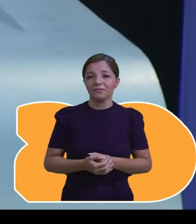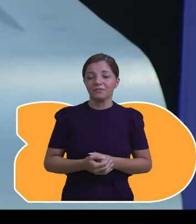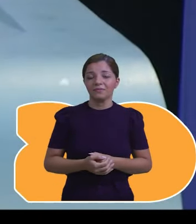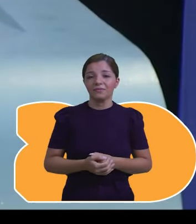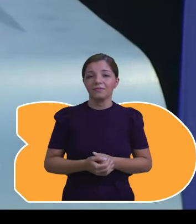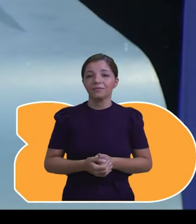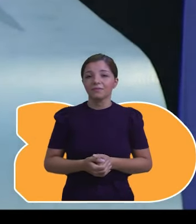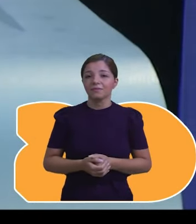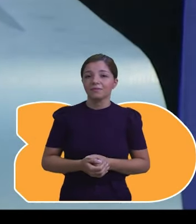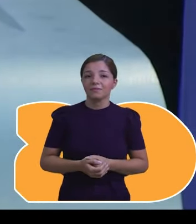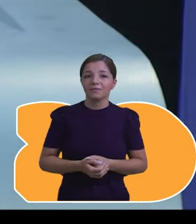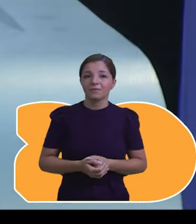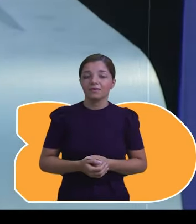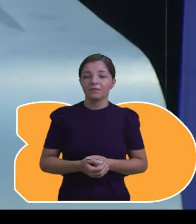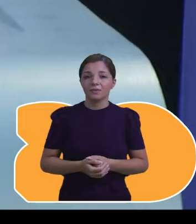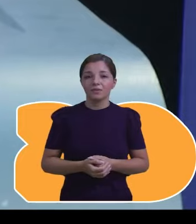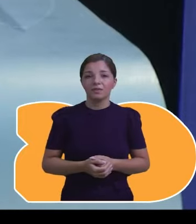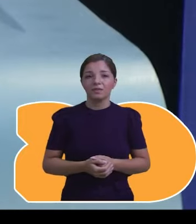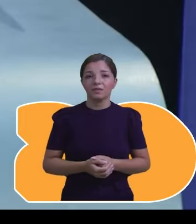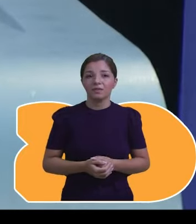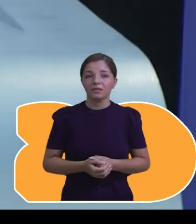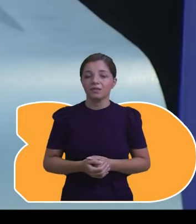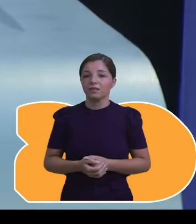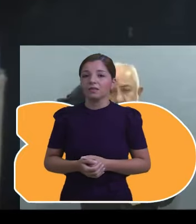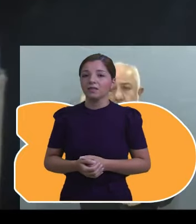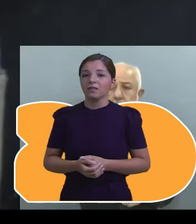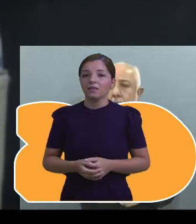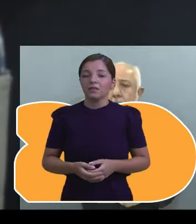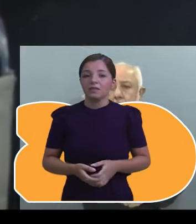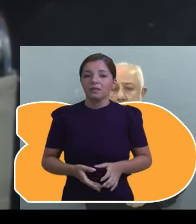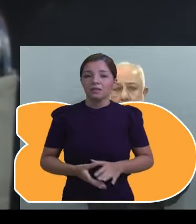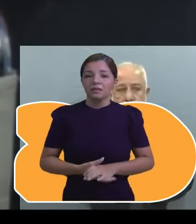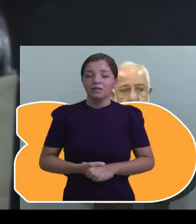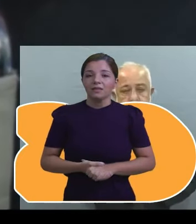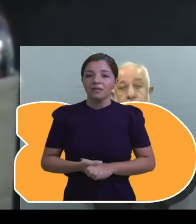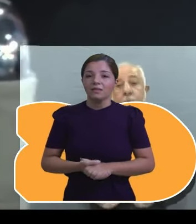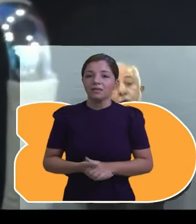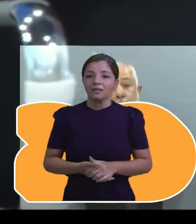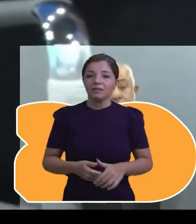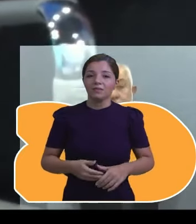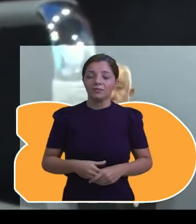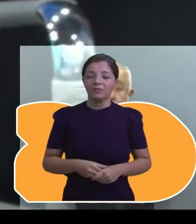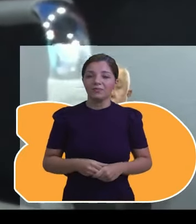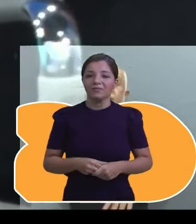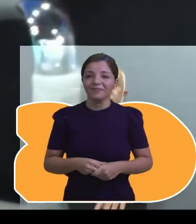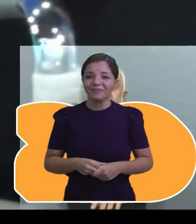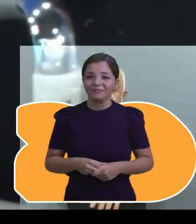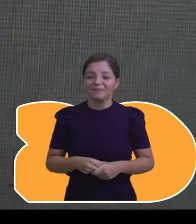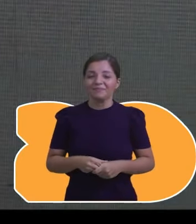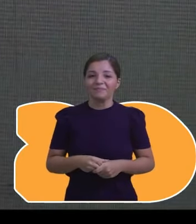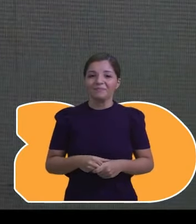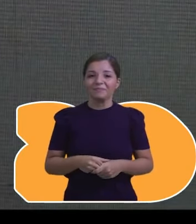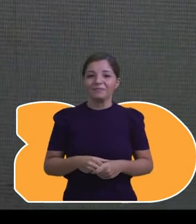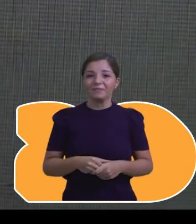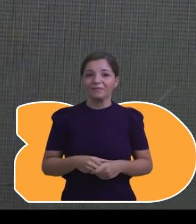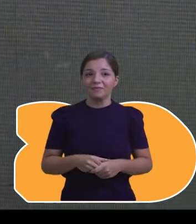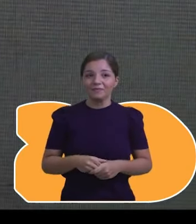foi convidada para este debate e não compareceu. Informando a ausência dela neste debate. Jana de